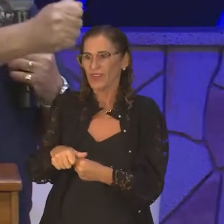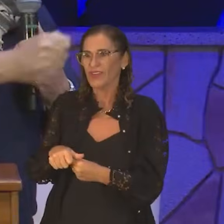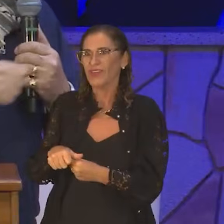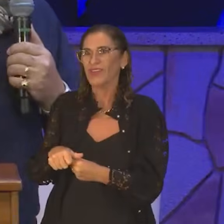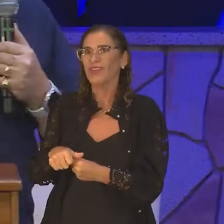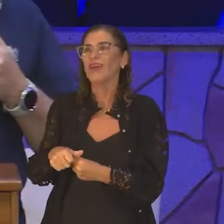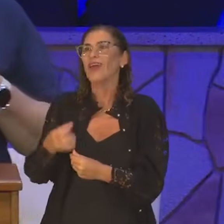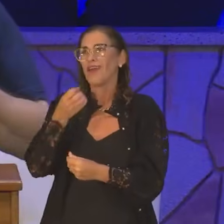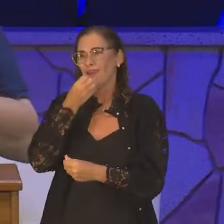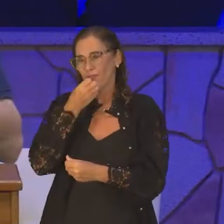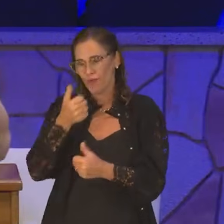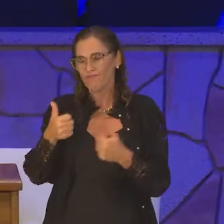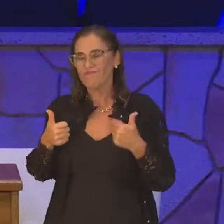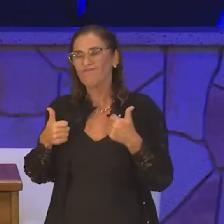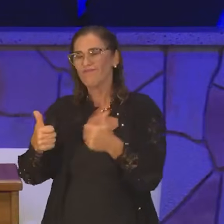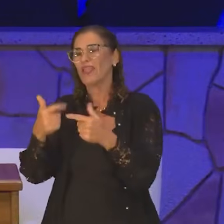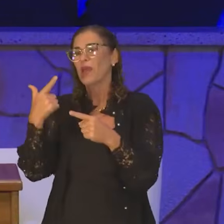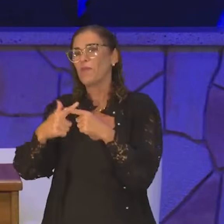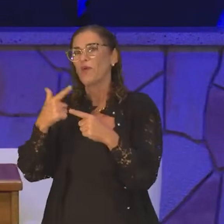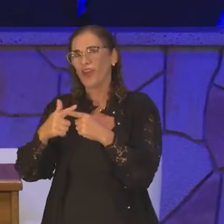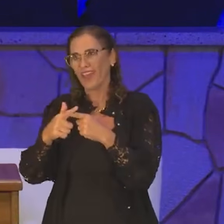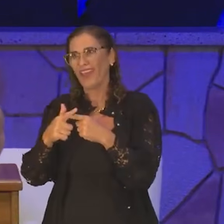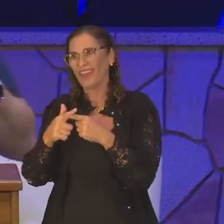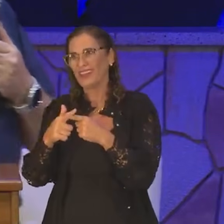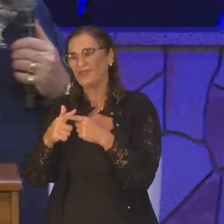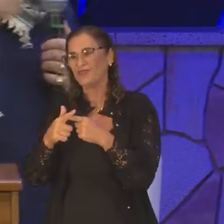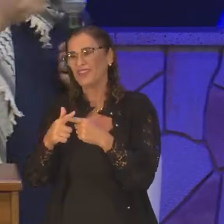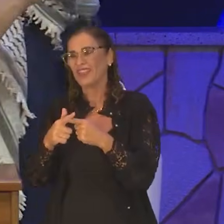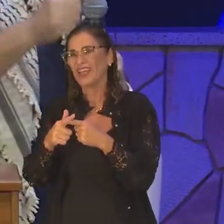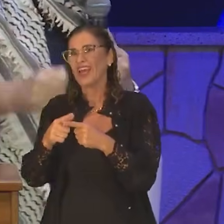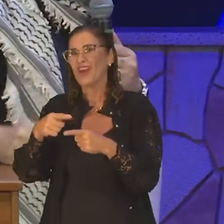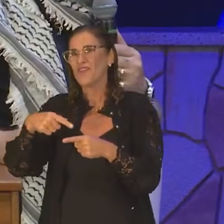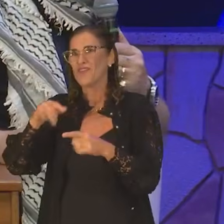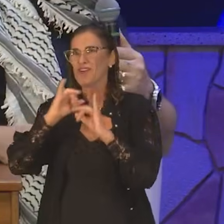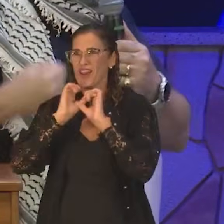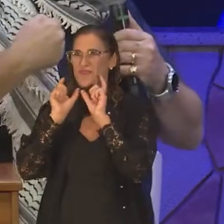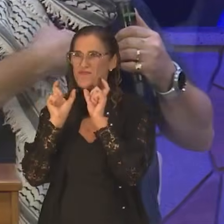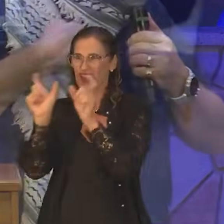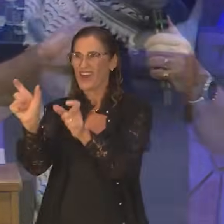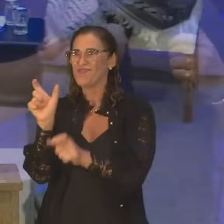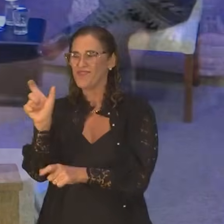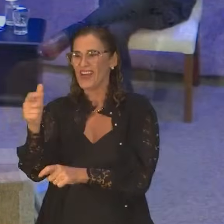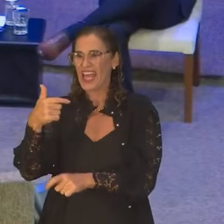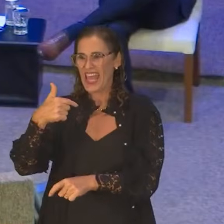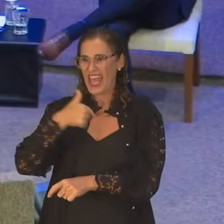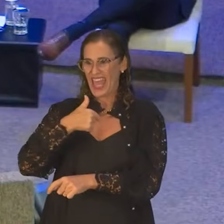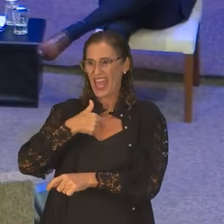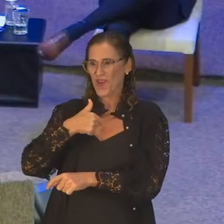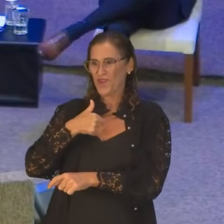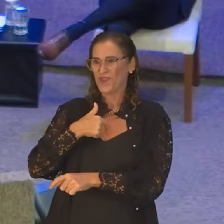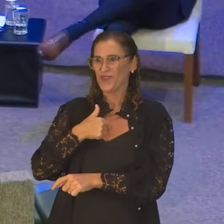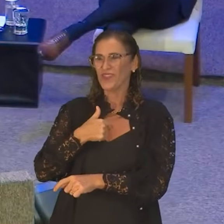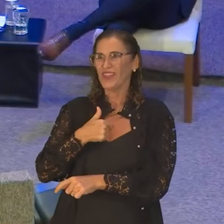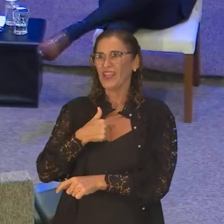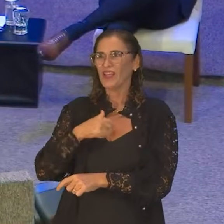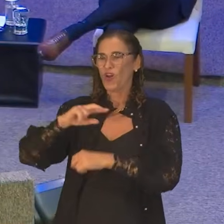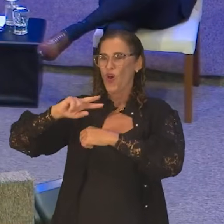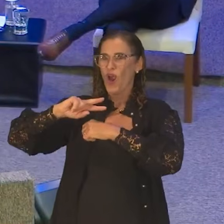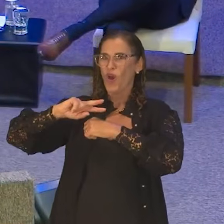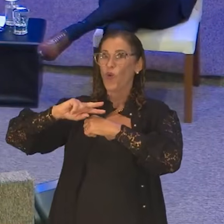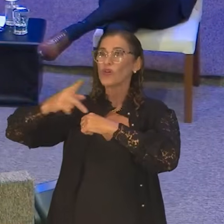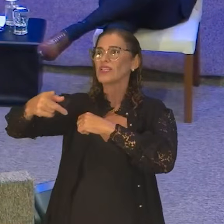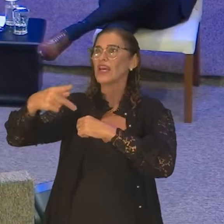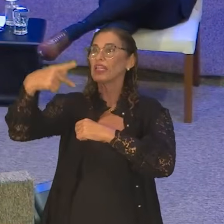vale a pena. Porque por aí vou dizer uma palavra. Eu sou fruto da